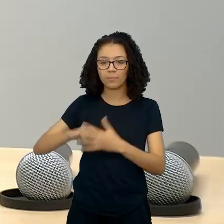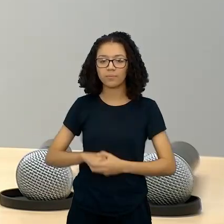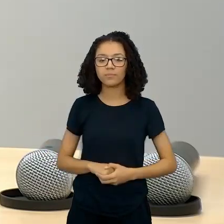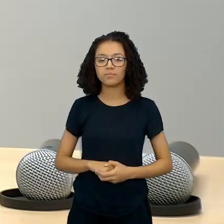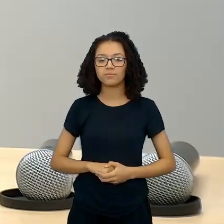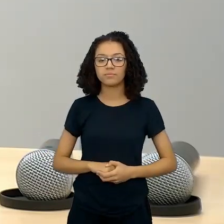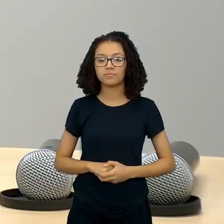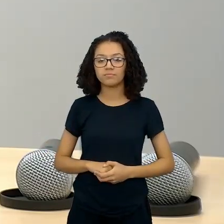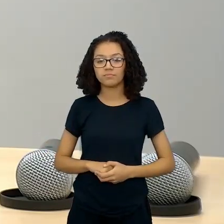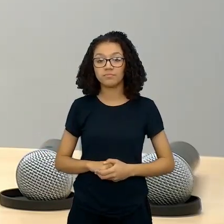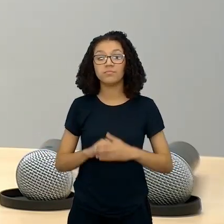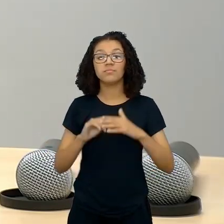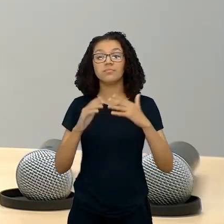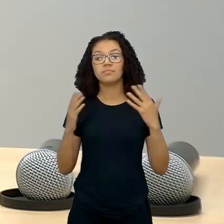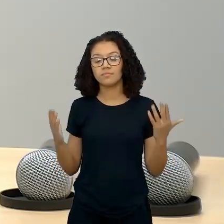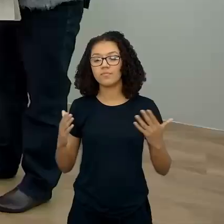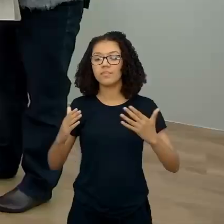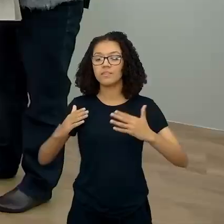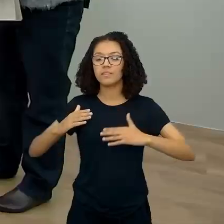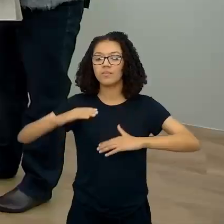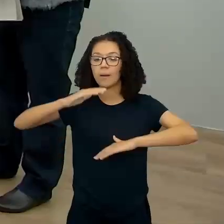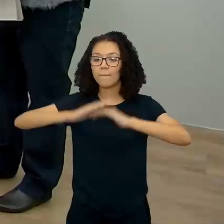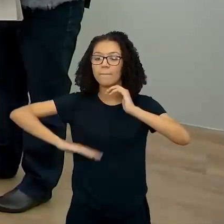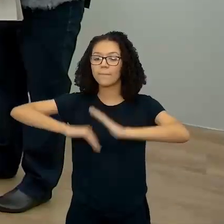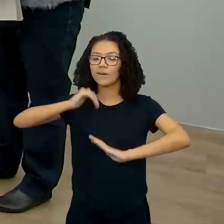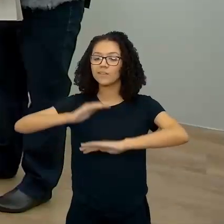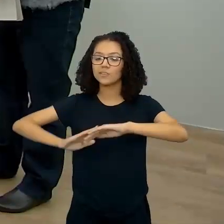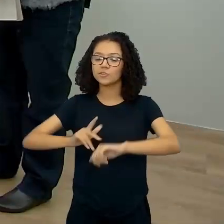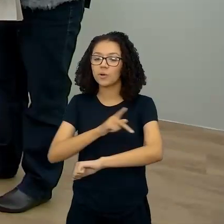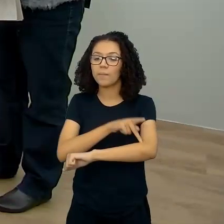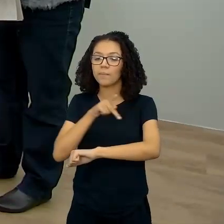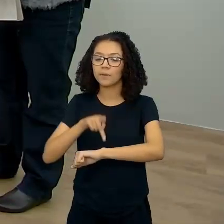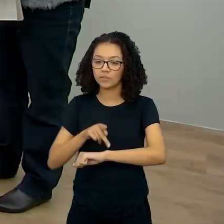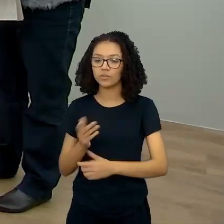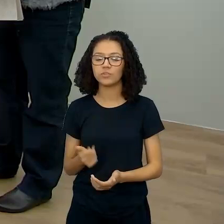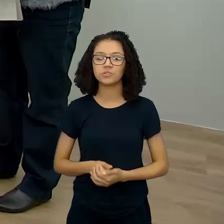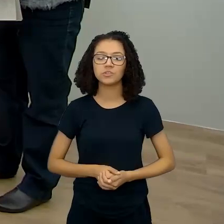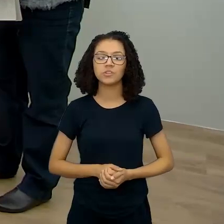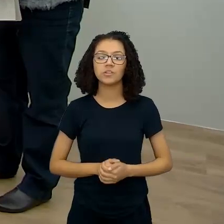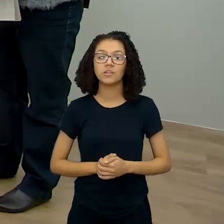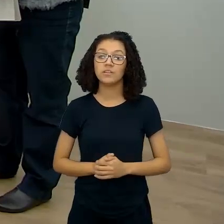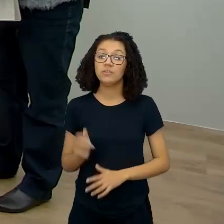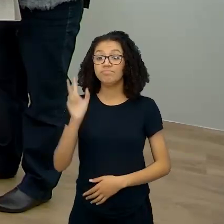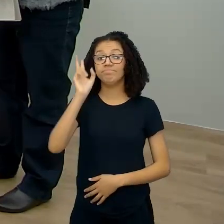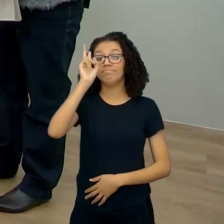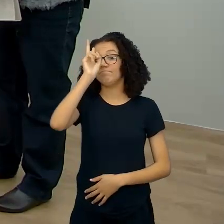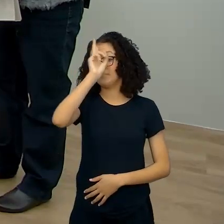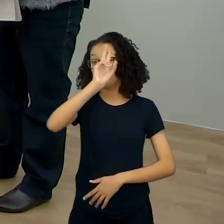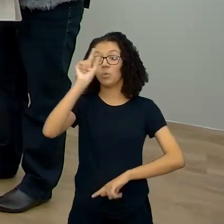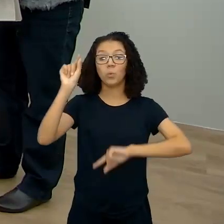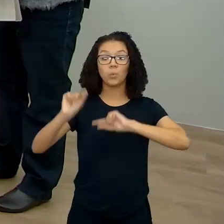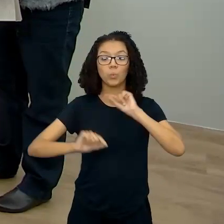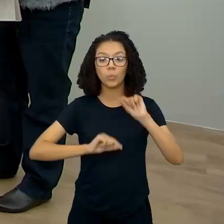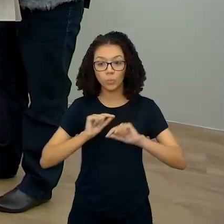E aí, nas práticas pedagógicas? Nós podemos considerar também, né,